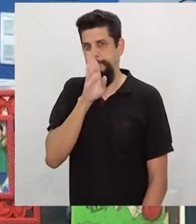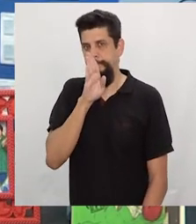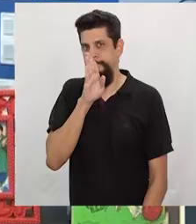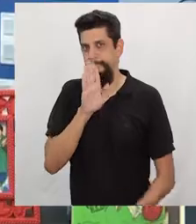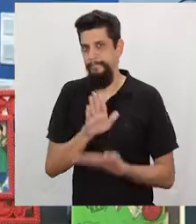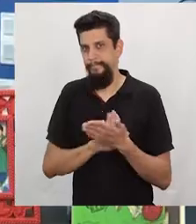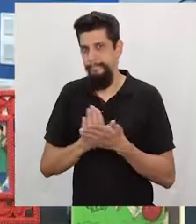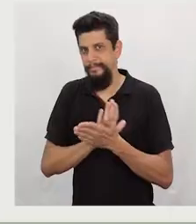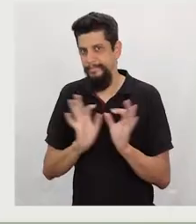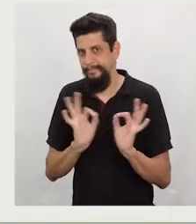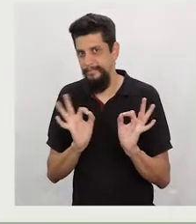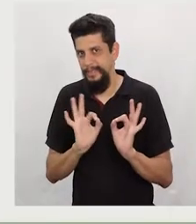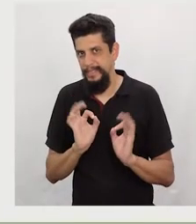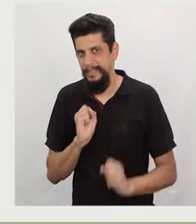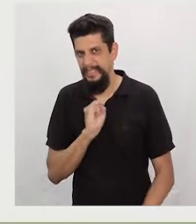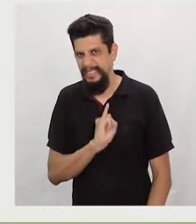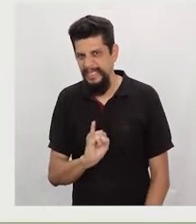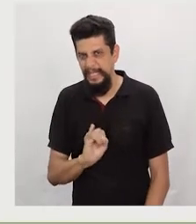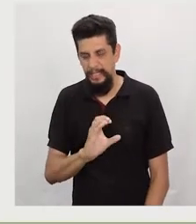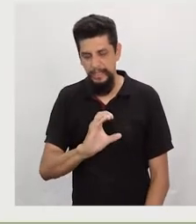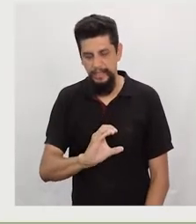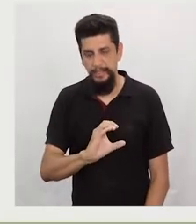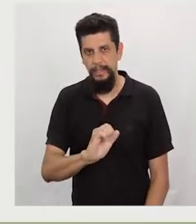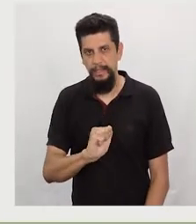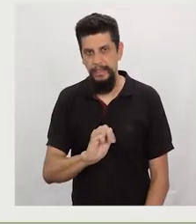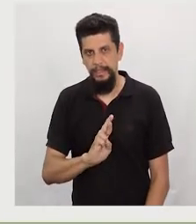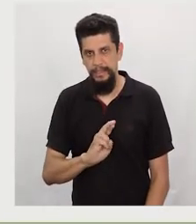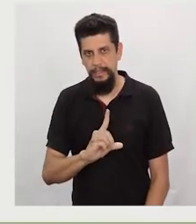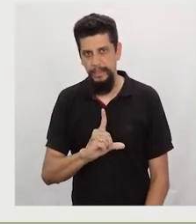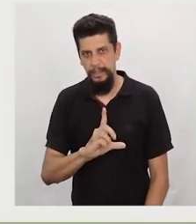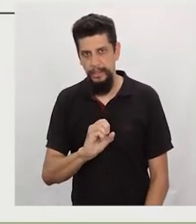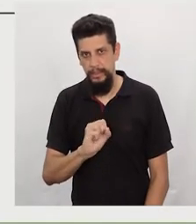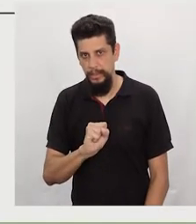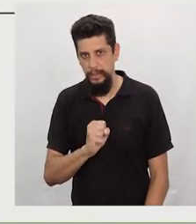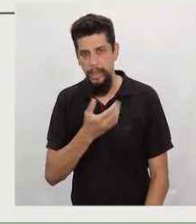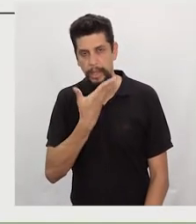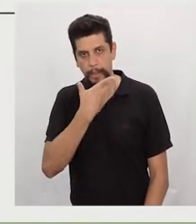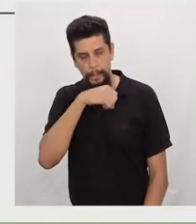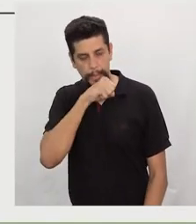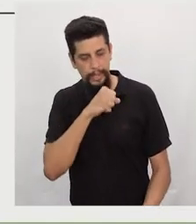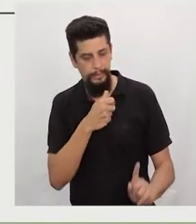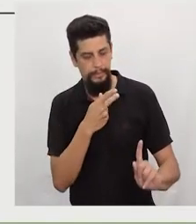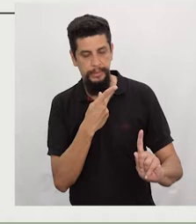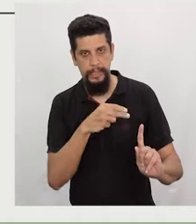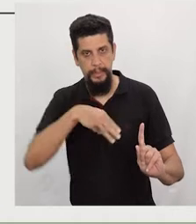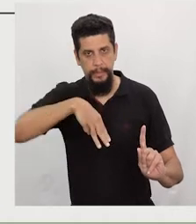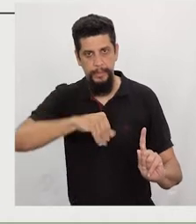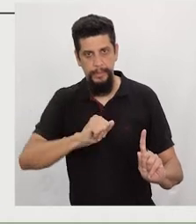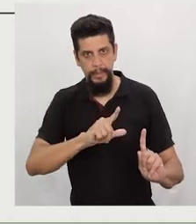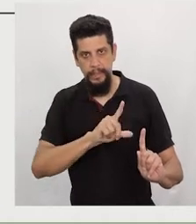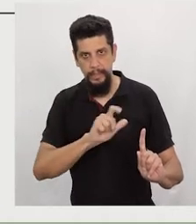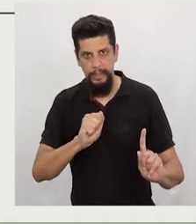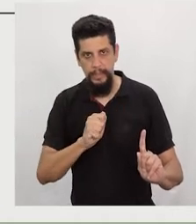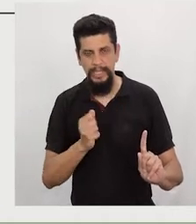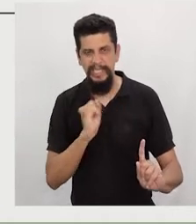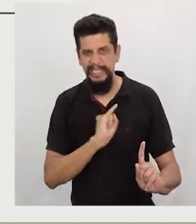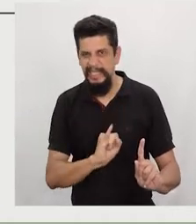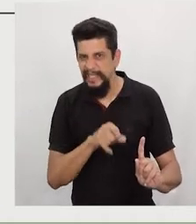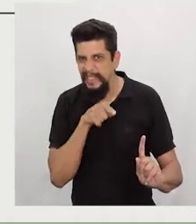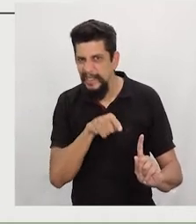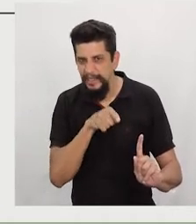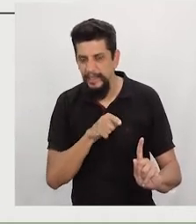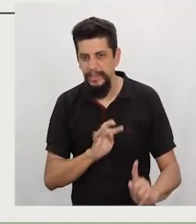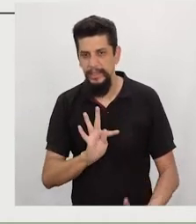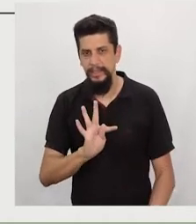hein? Será que é o Carlos Eduardo, que é o pai da Mila? Será que é o Teobaldo, que é